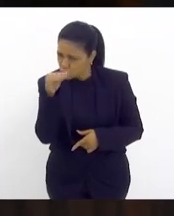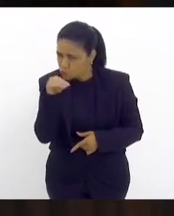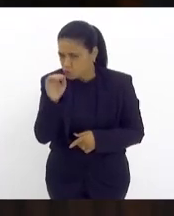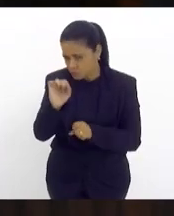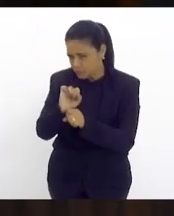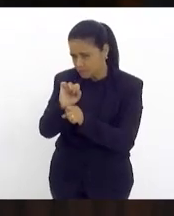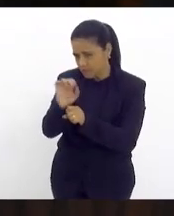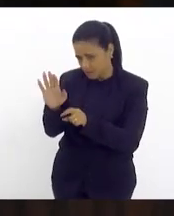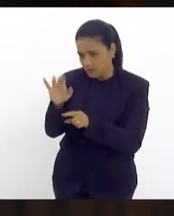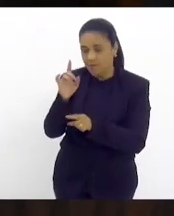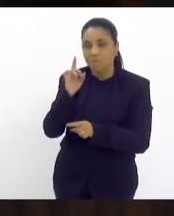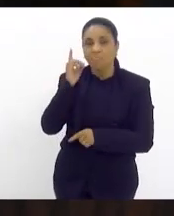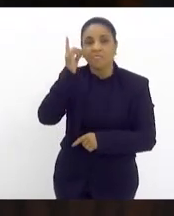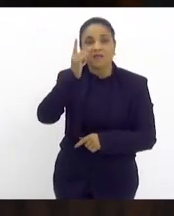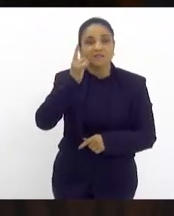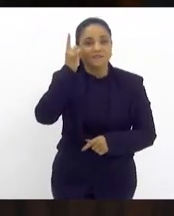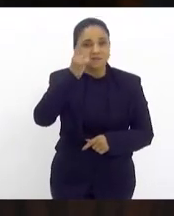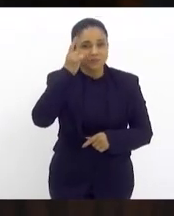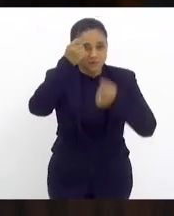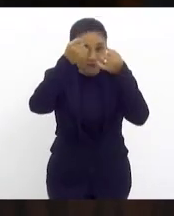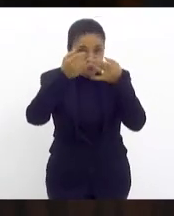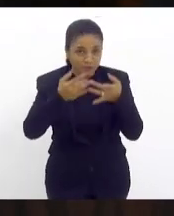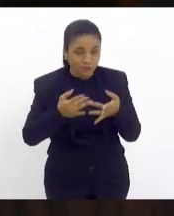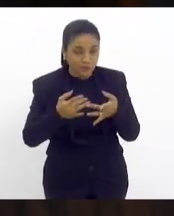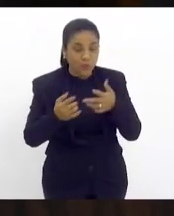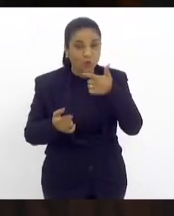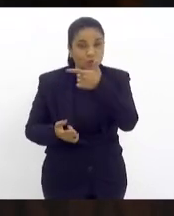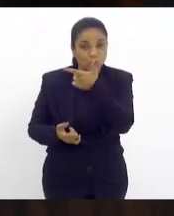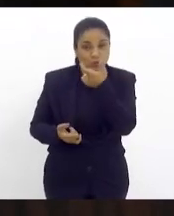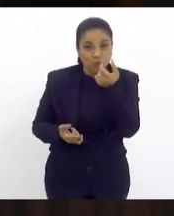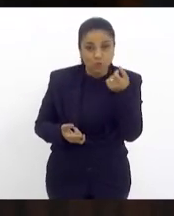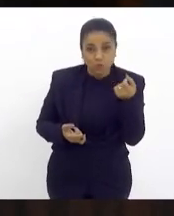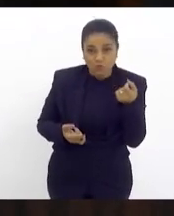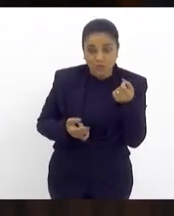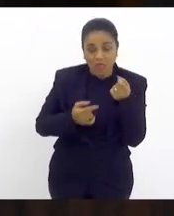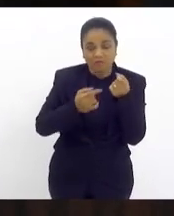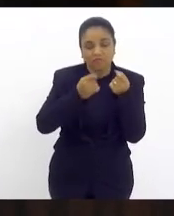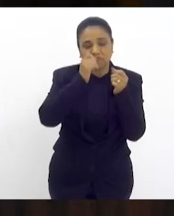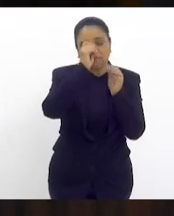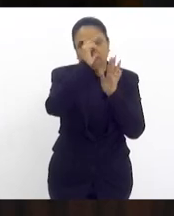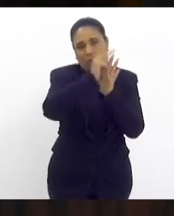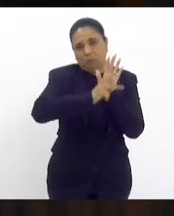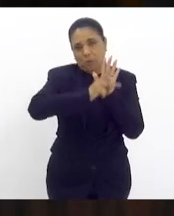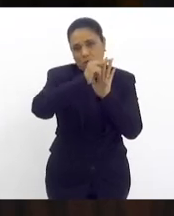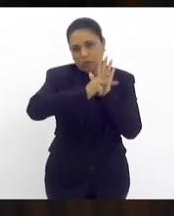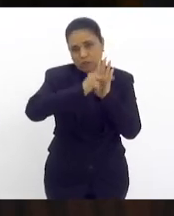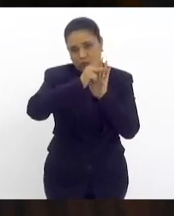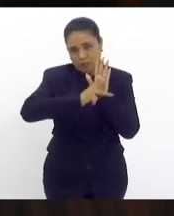Deputado como o senhor falou que só tem 200 e poucos projetos